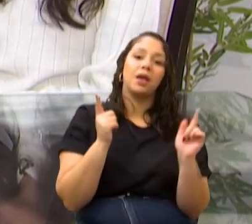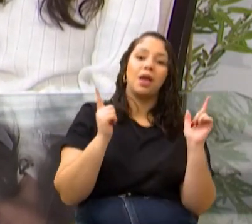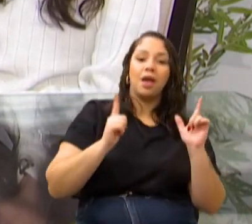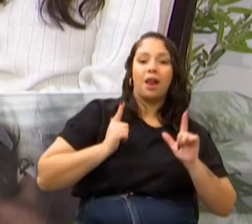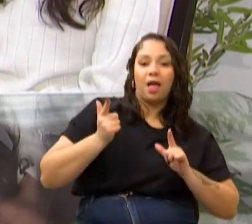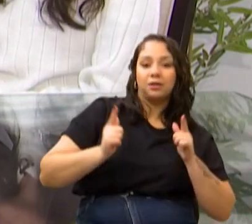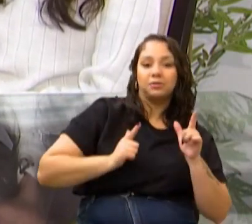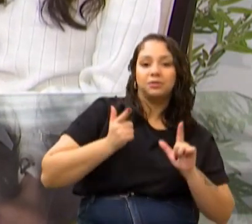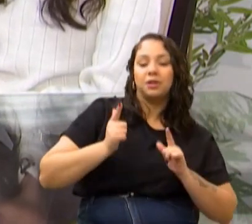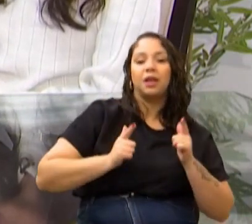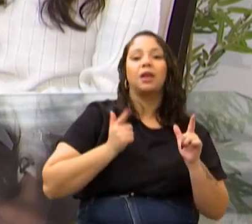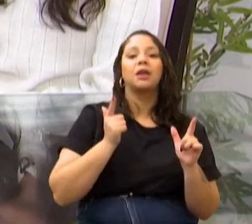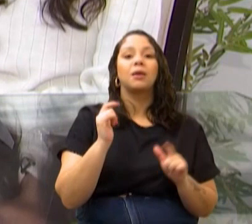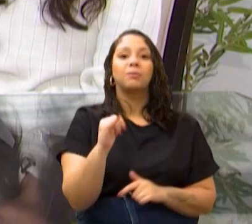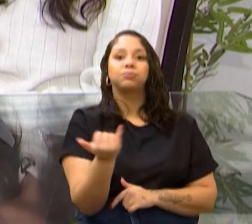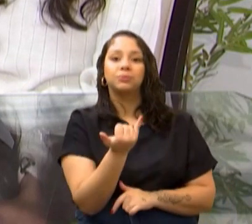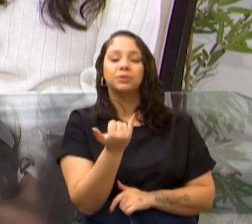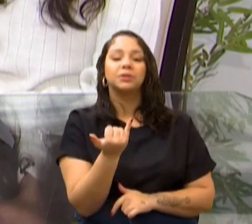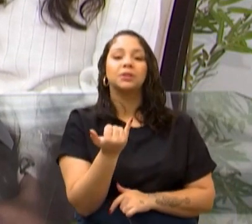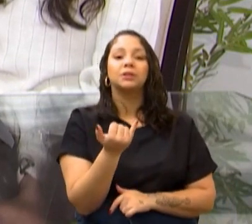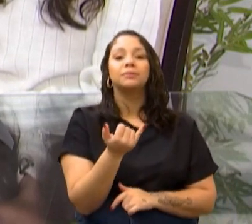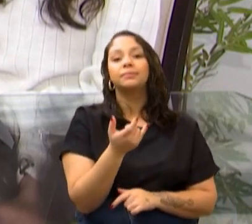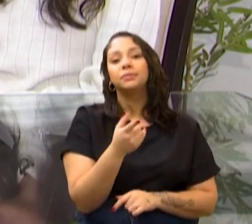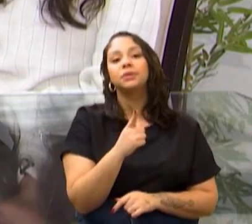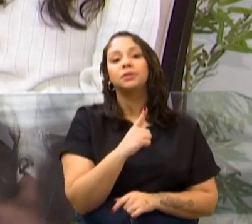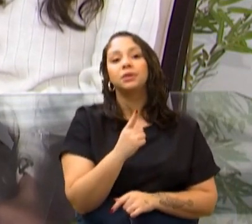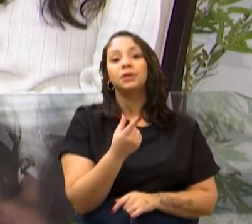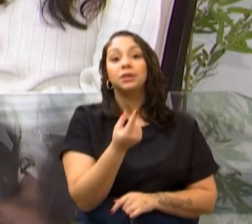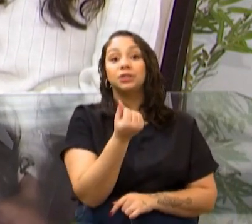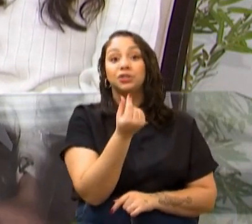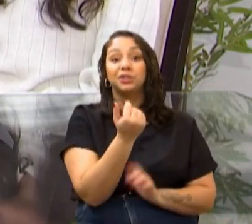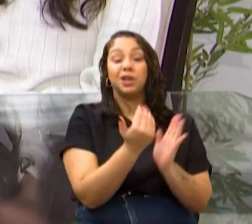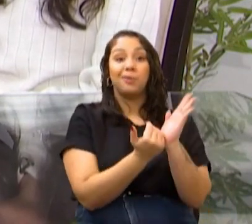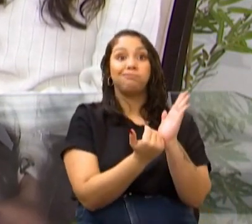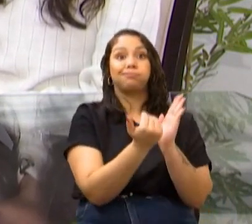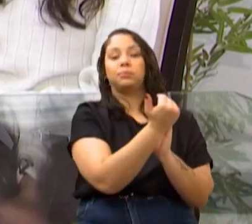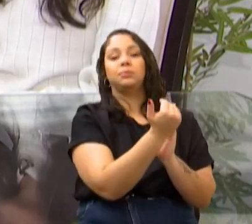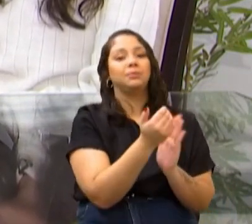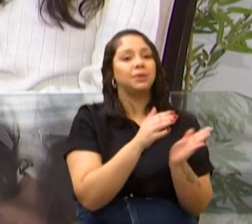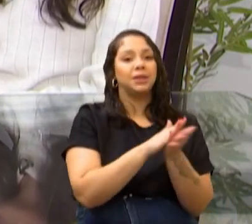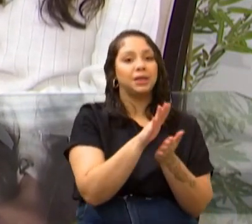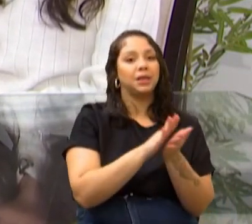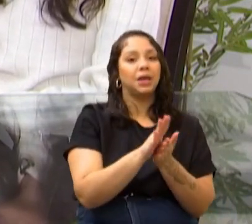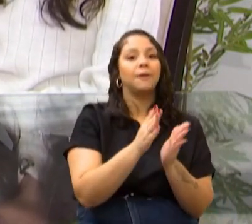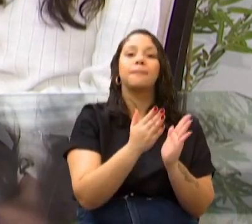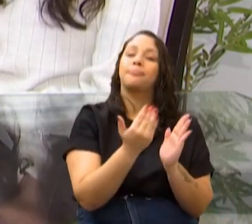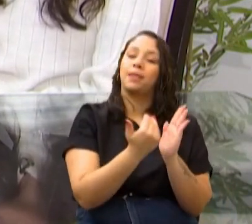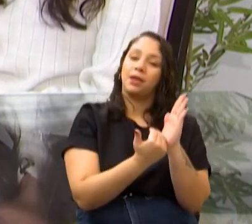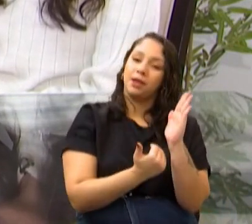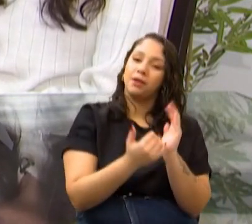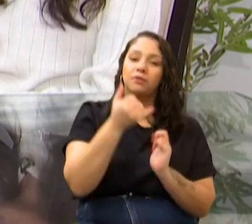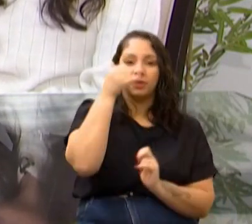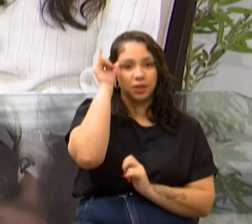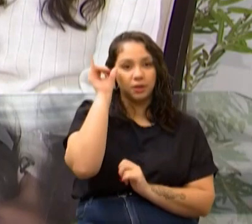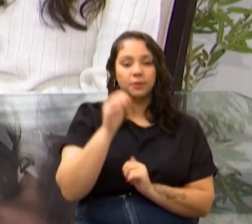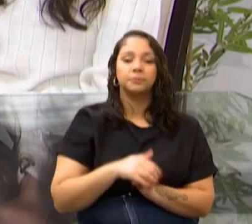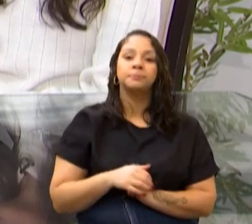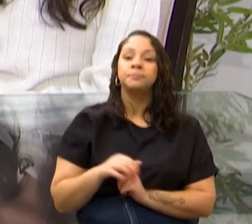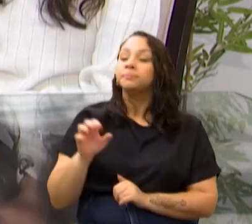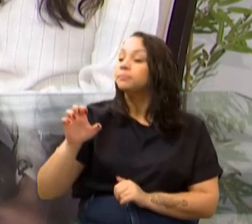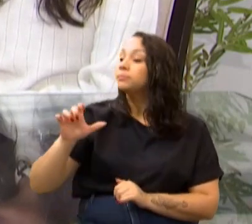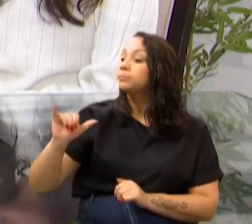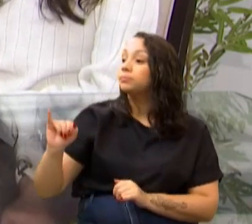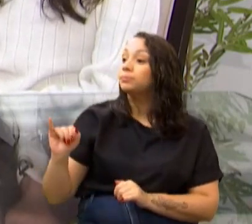criatividade para o lazer, para a diversão, sem o uso do recurso muito superior àquilo que a tua vida te permite